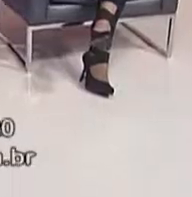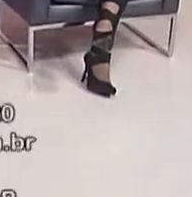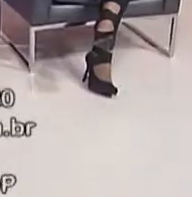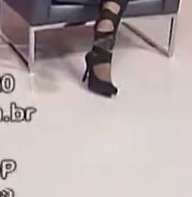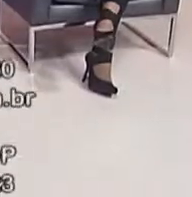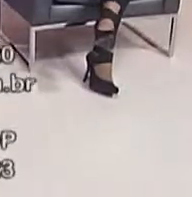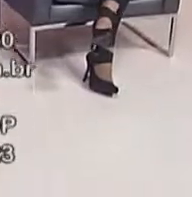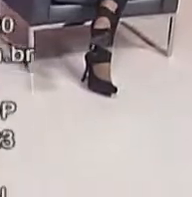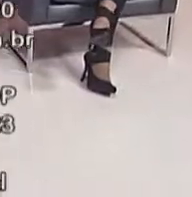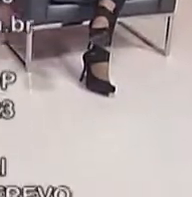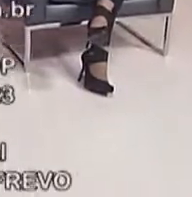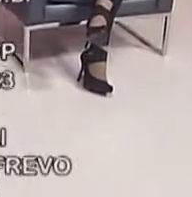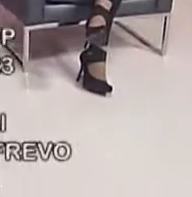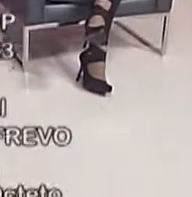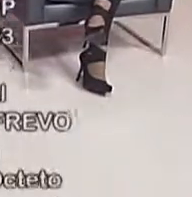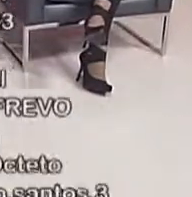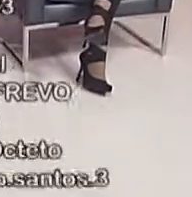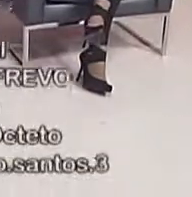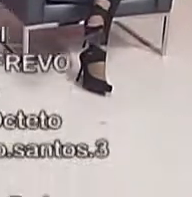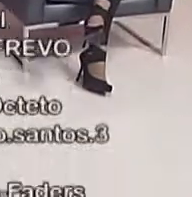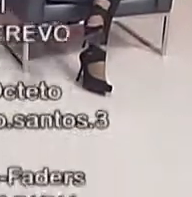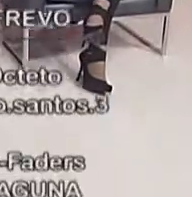E aí